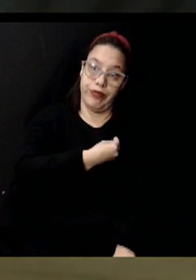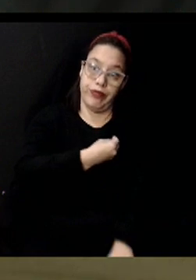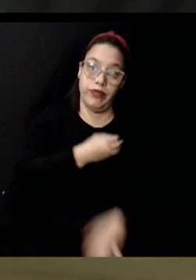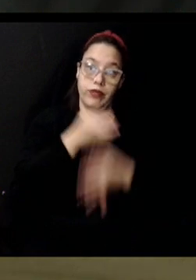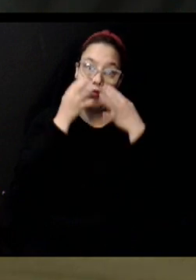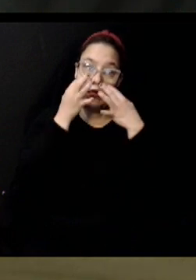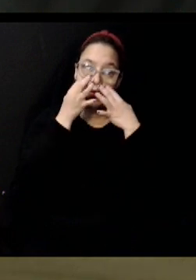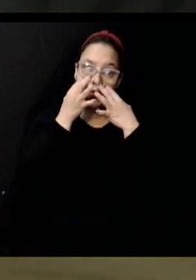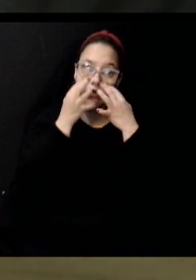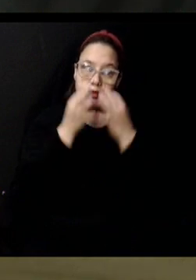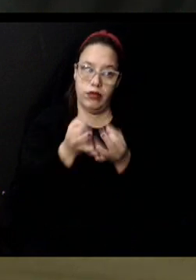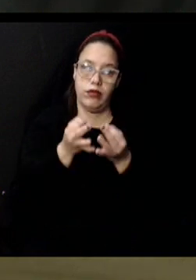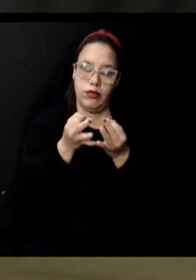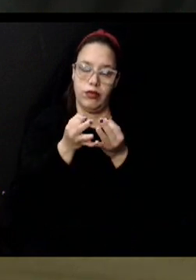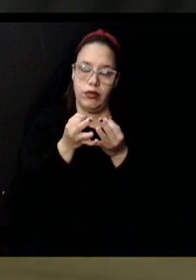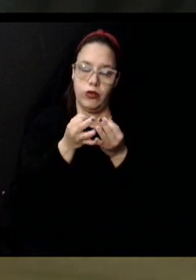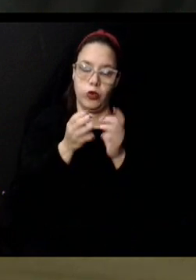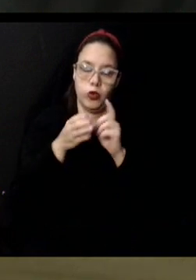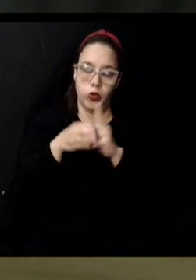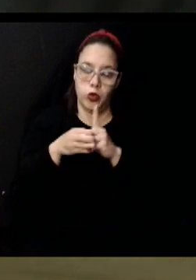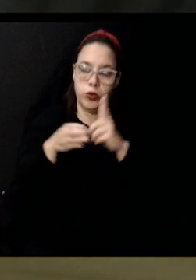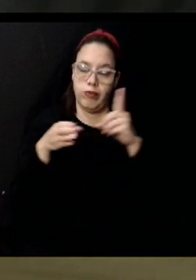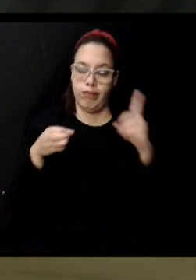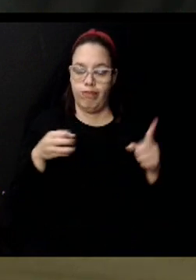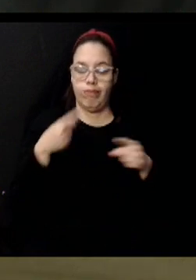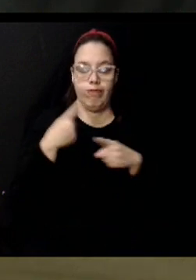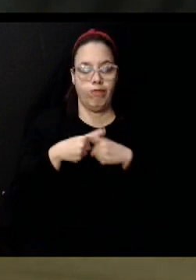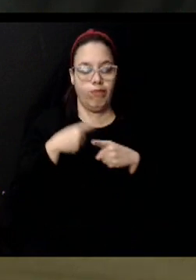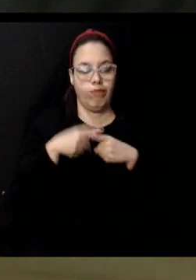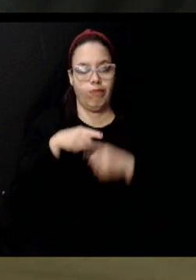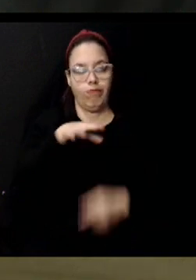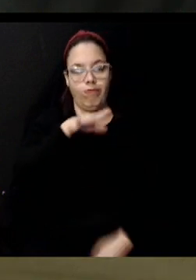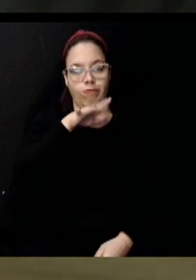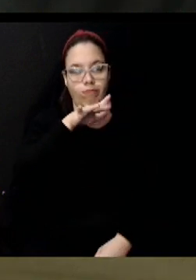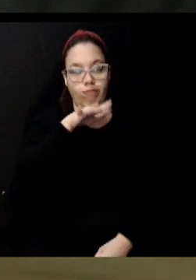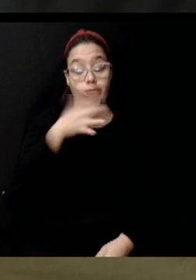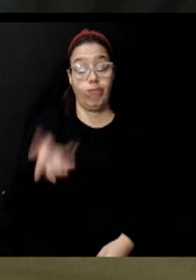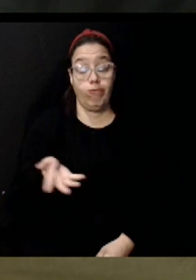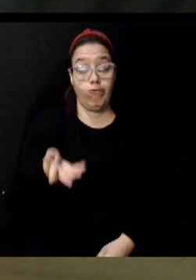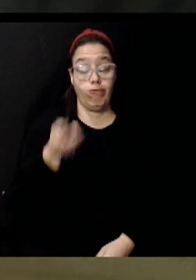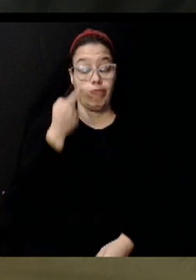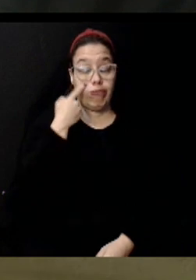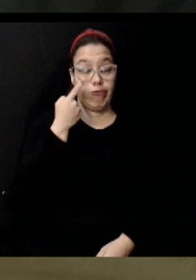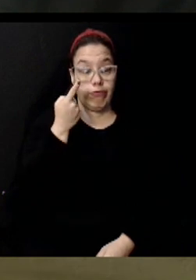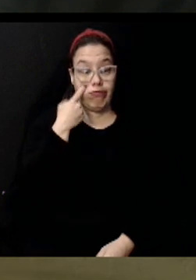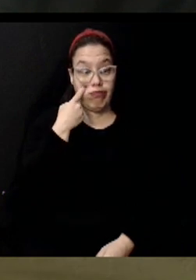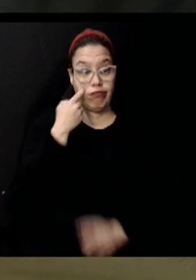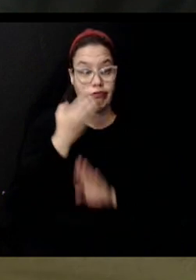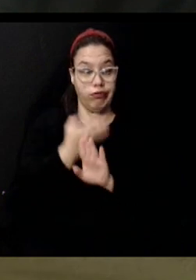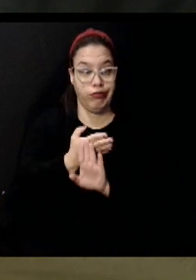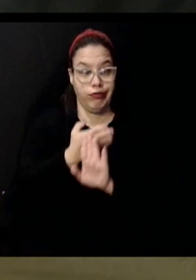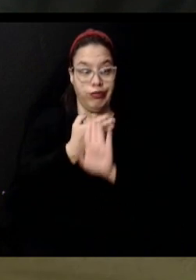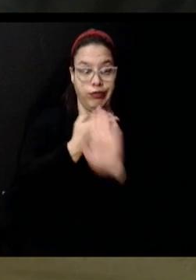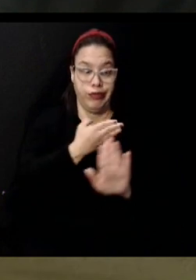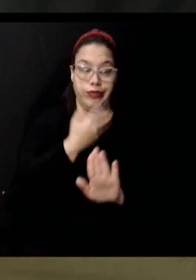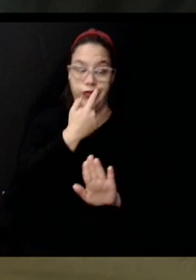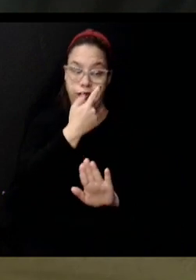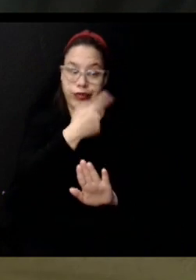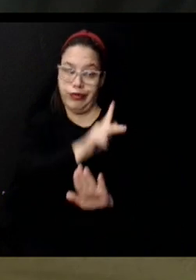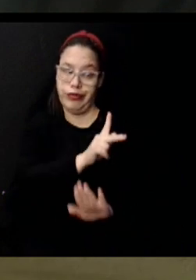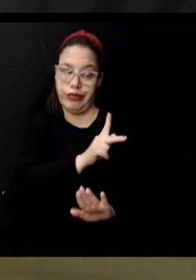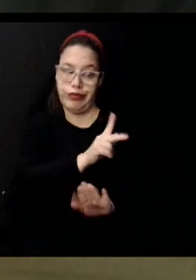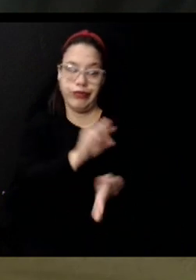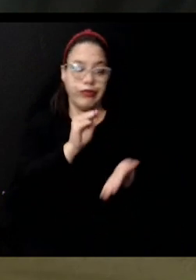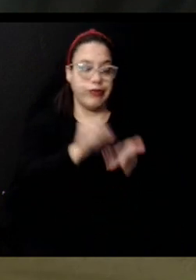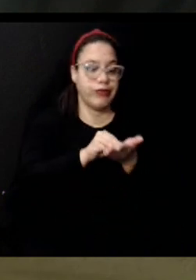essa questão do isolamento, porque fica ruim, né, você vê as pessoas se afastando de você, pelo fato de você ser